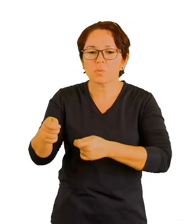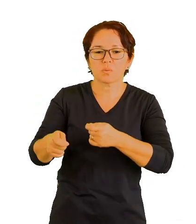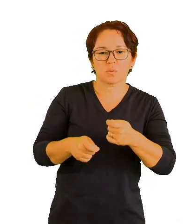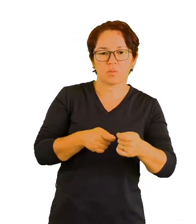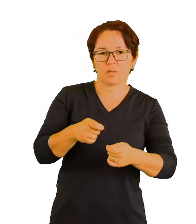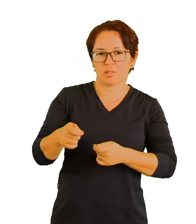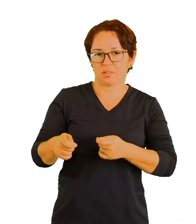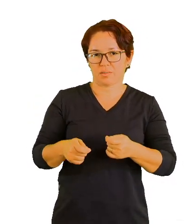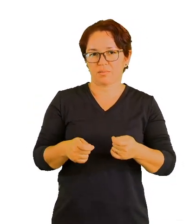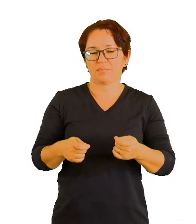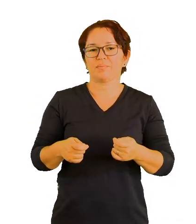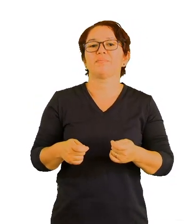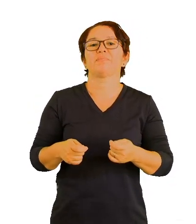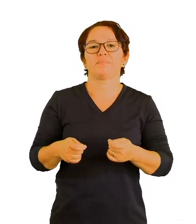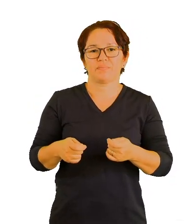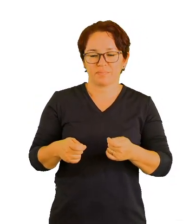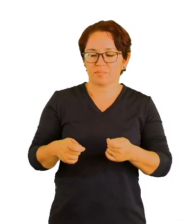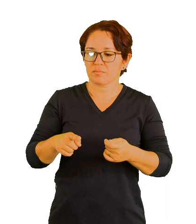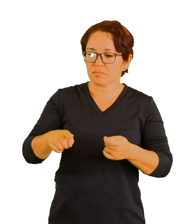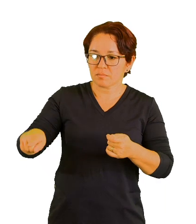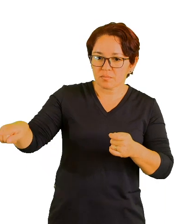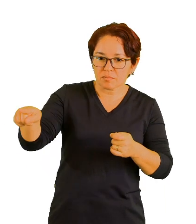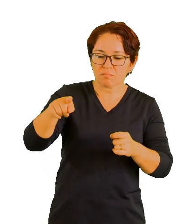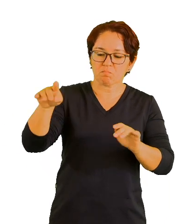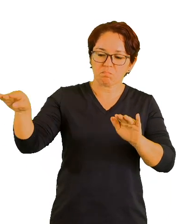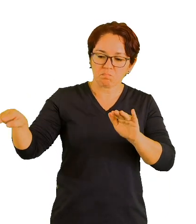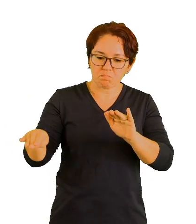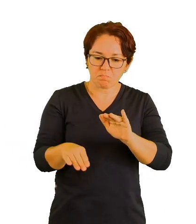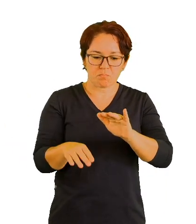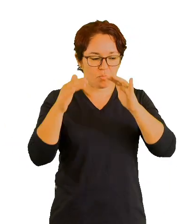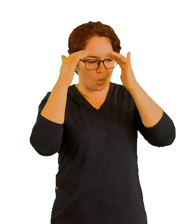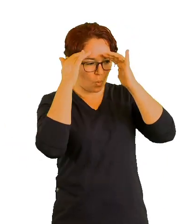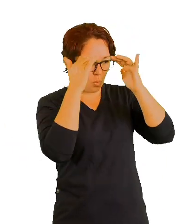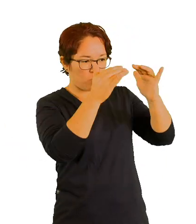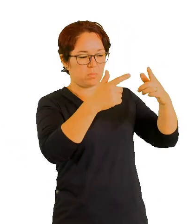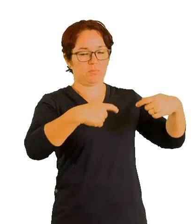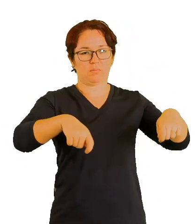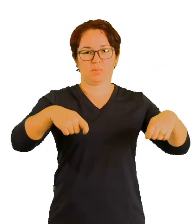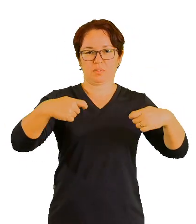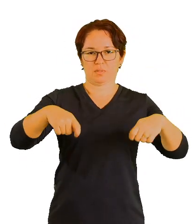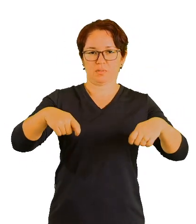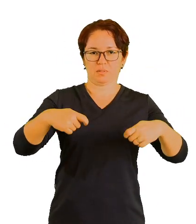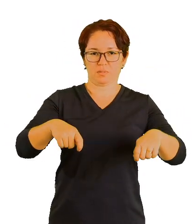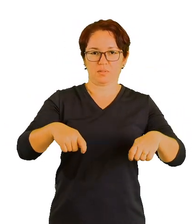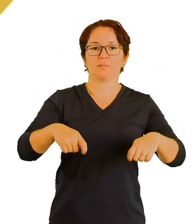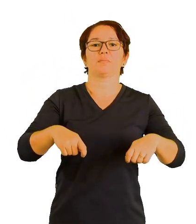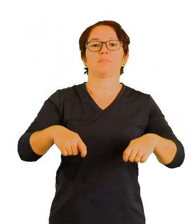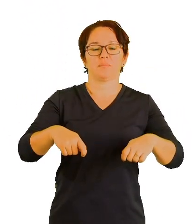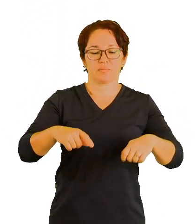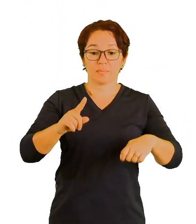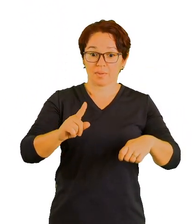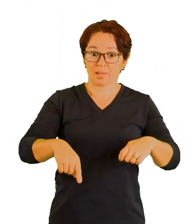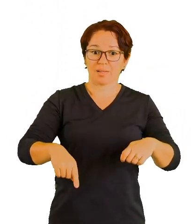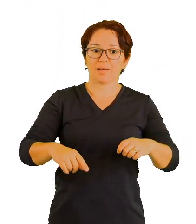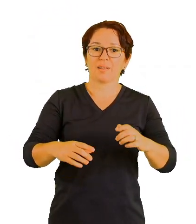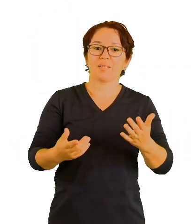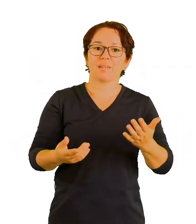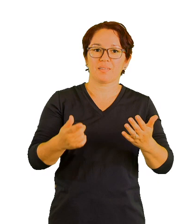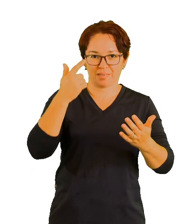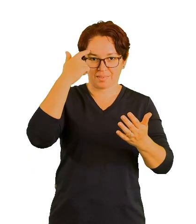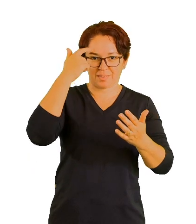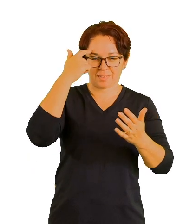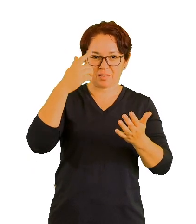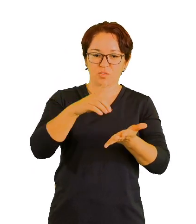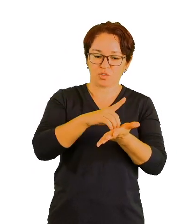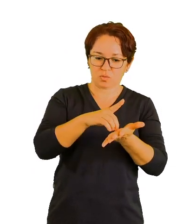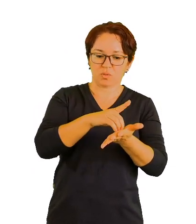governo. Princípio que serve de norma, estatuto e regulamento. Essa é uma definição do dicionário. Mas o